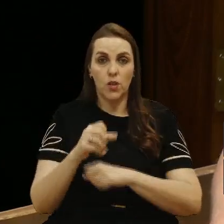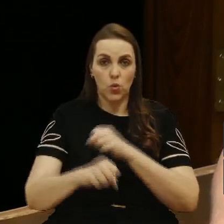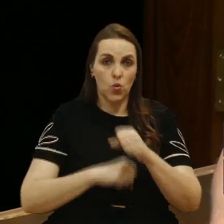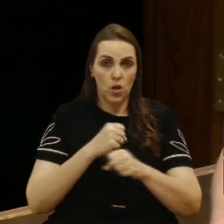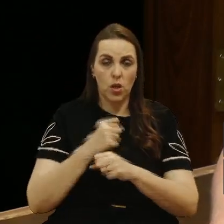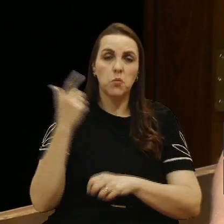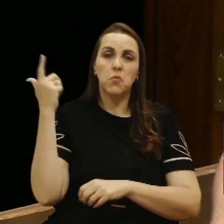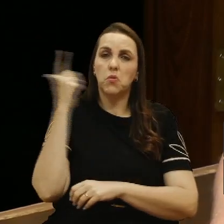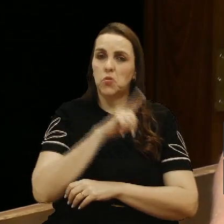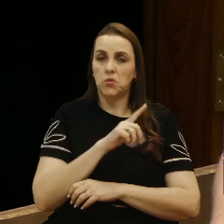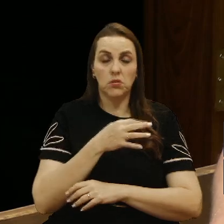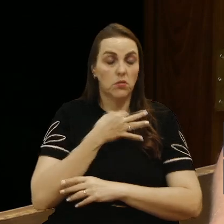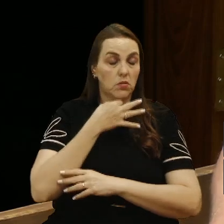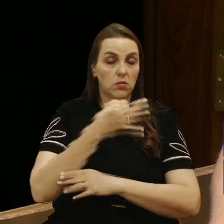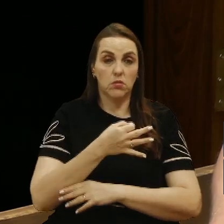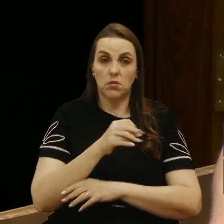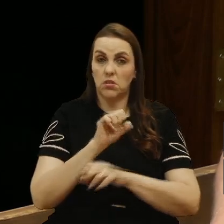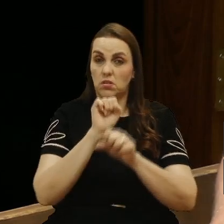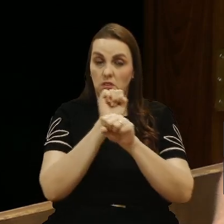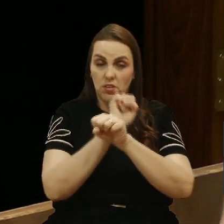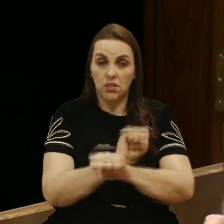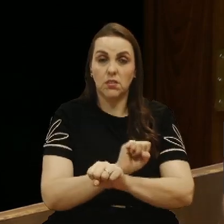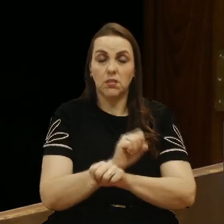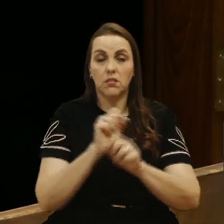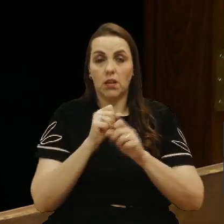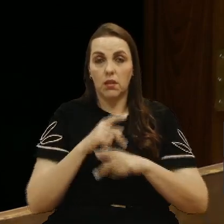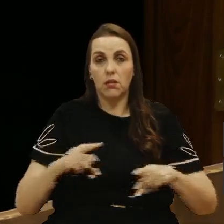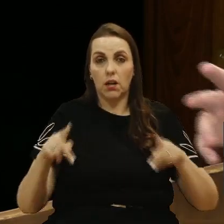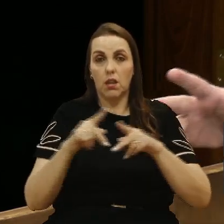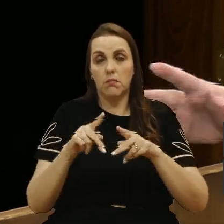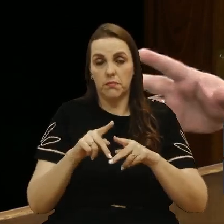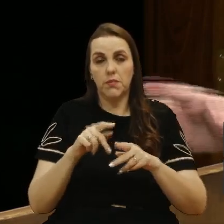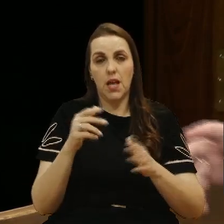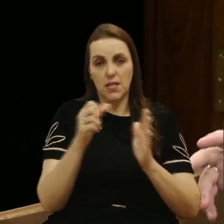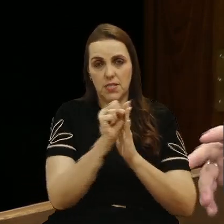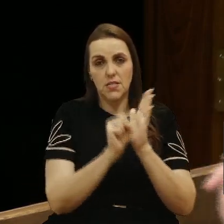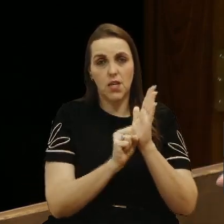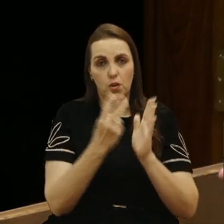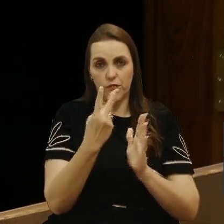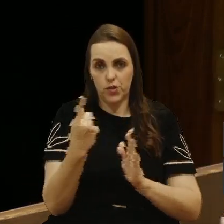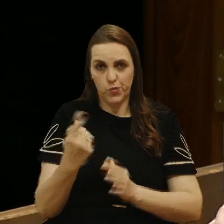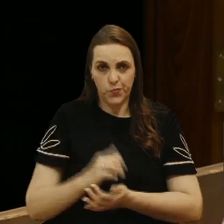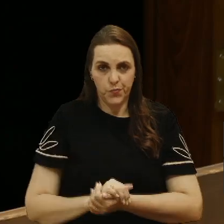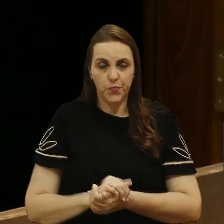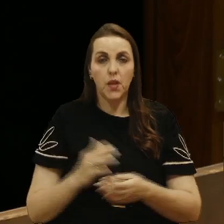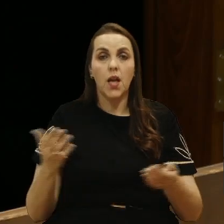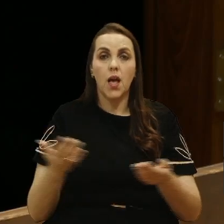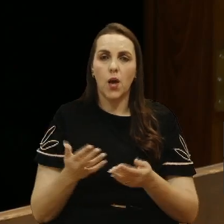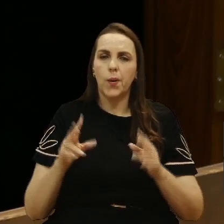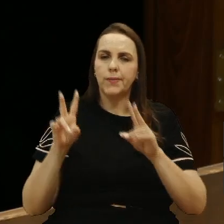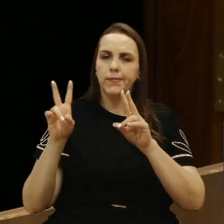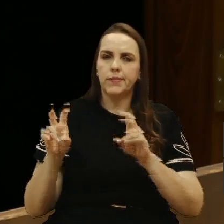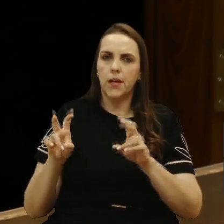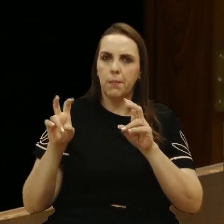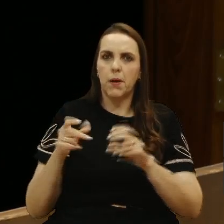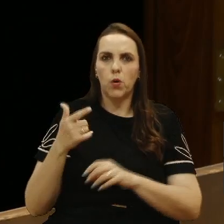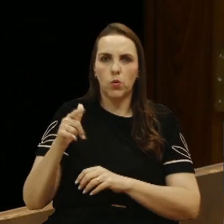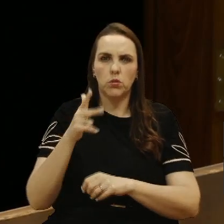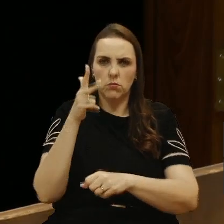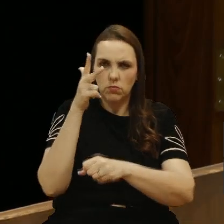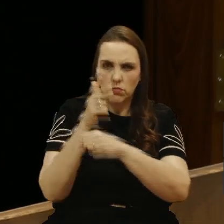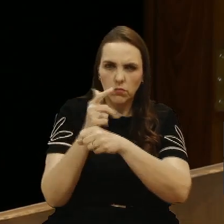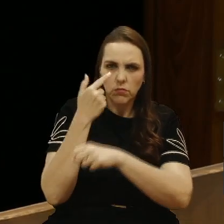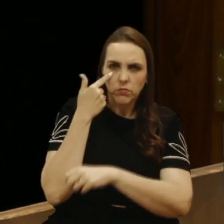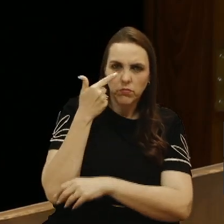essa tragédia que escraviza o povo em pleno século XXI. Mas agora eu queria tratar de um outro tema, olhando bem na câmera, falar o seguinte,